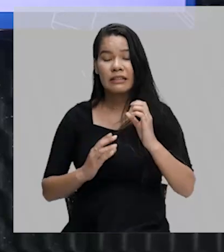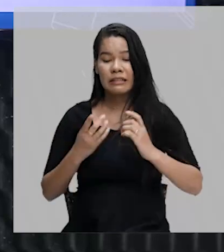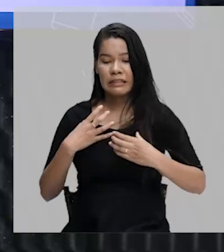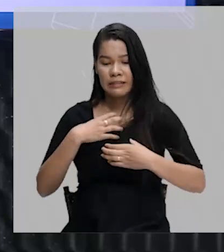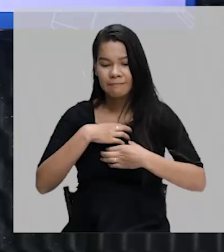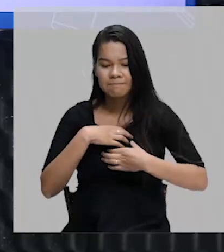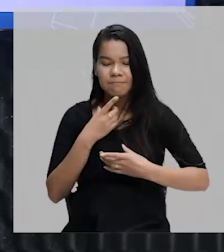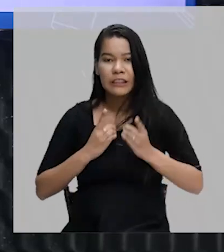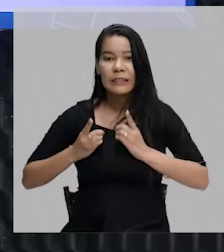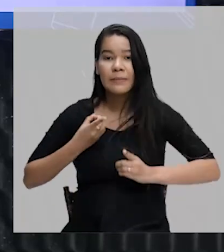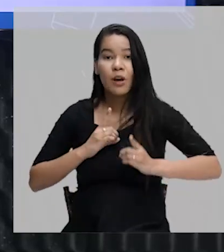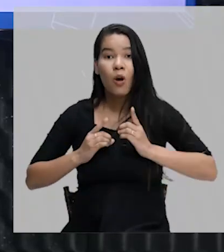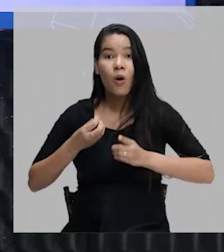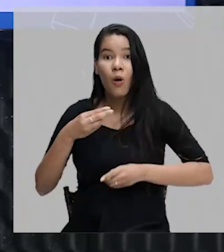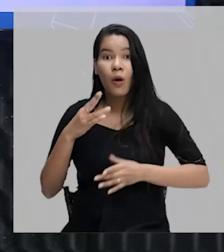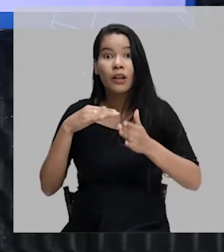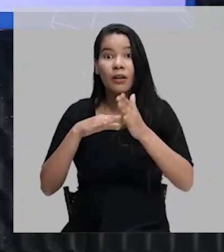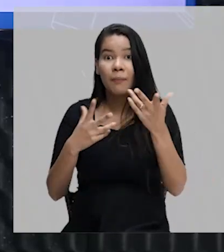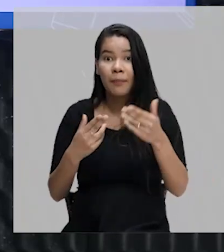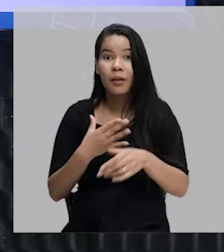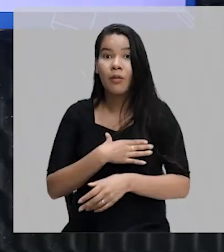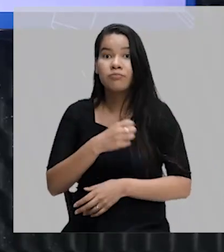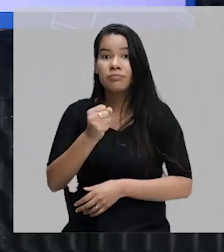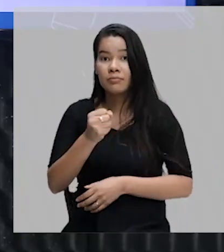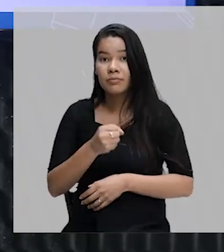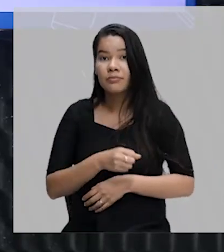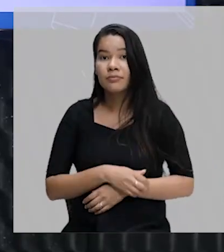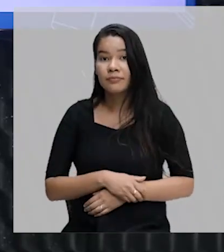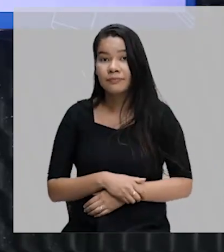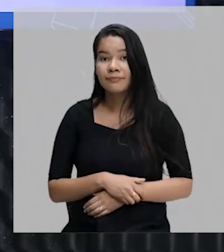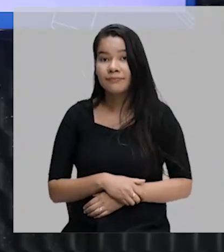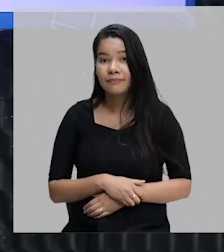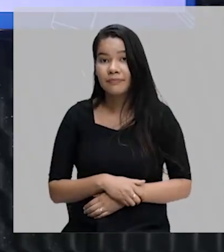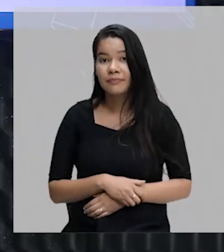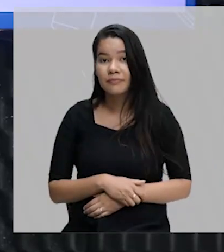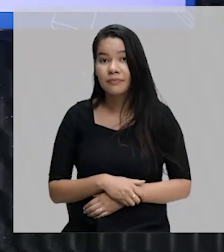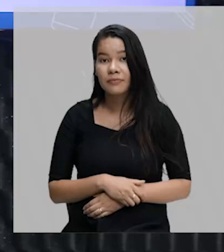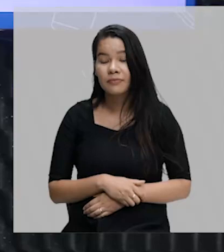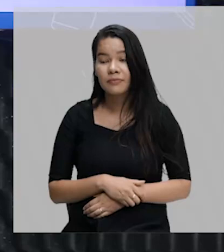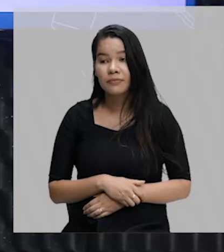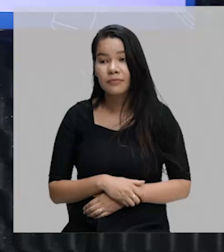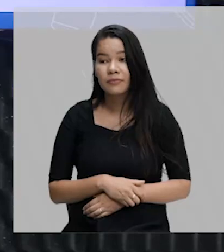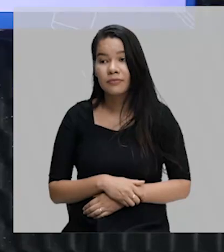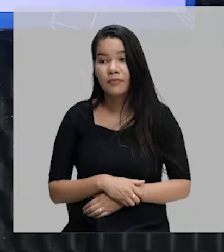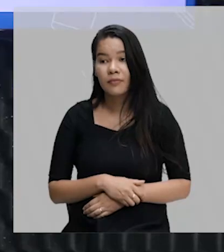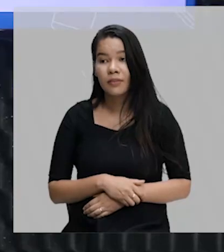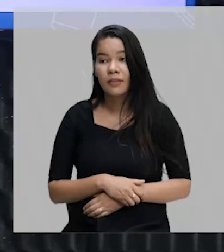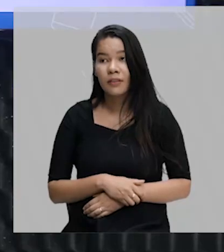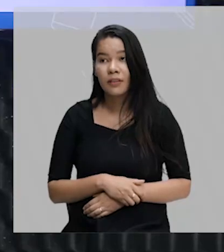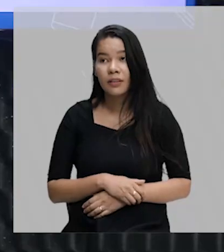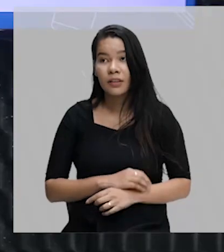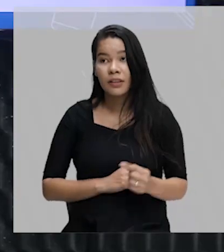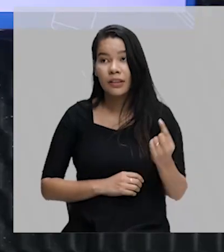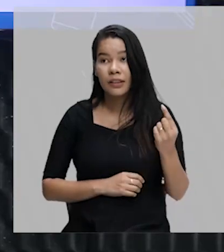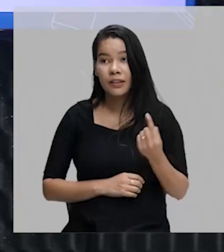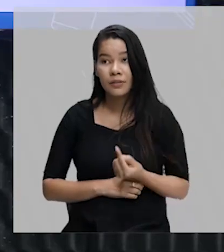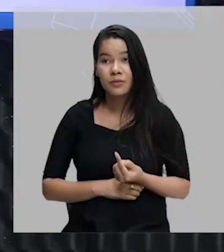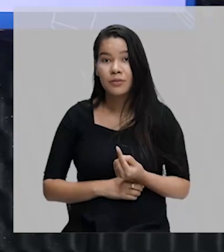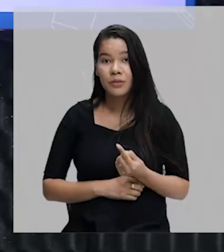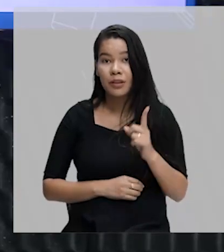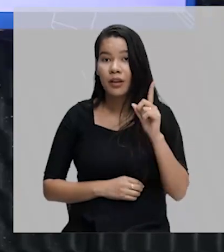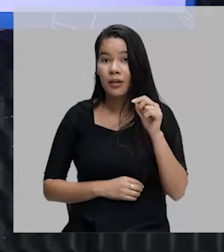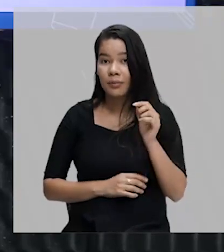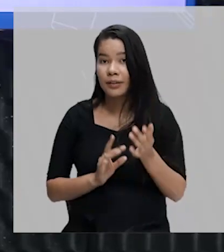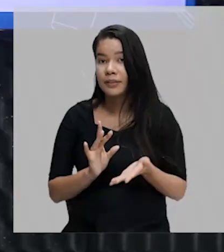cometerem suicídio. Tamanho impacto que tais ataques têm em suas vidas. Isso aqui é